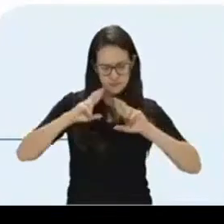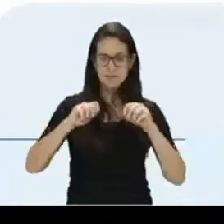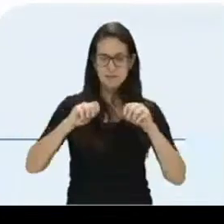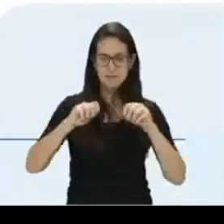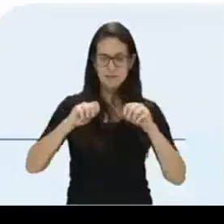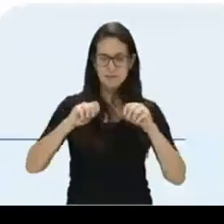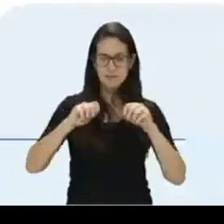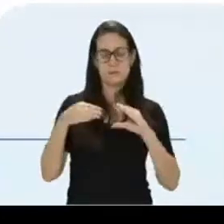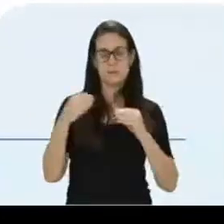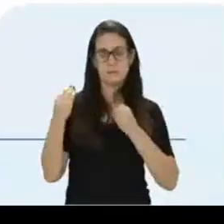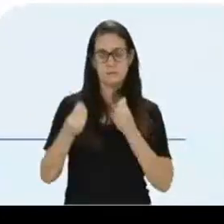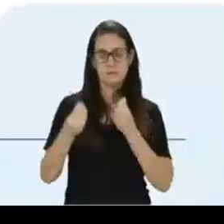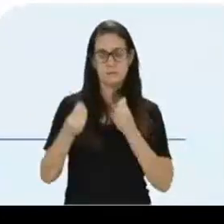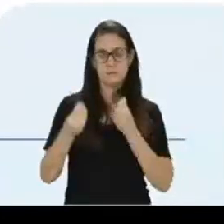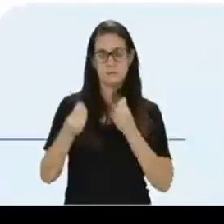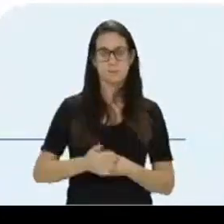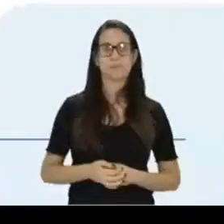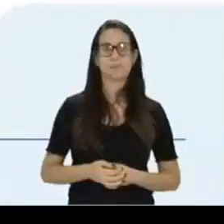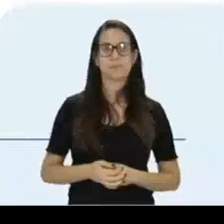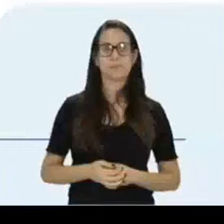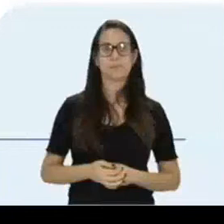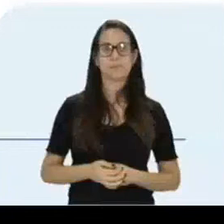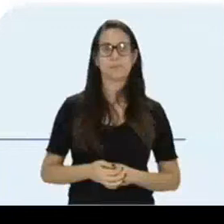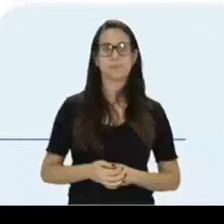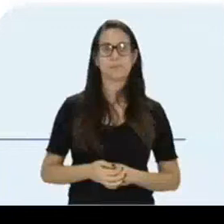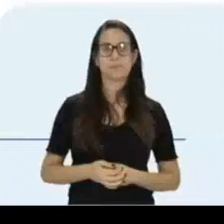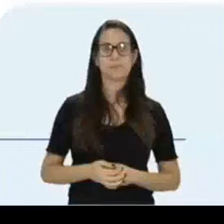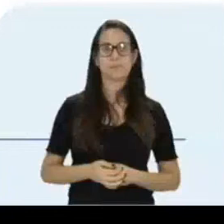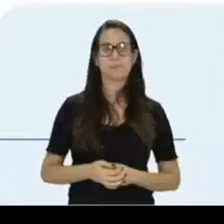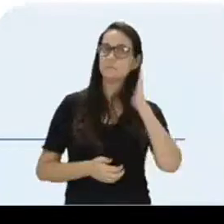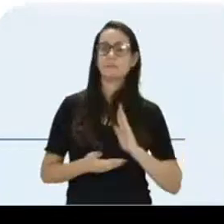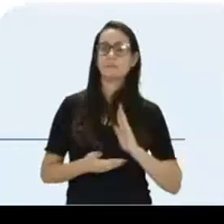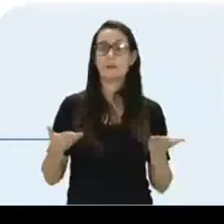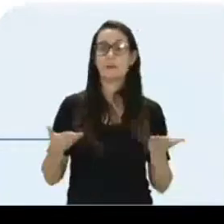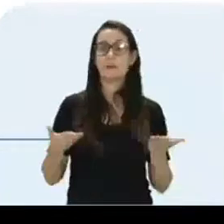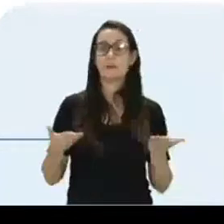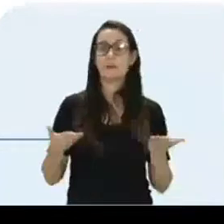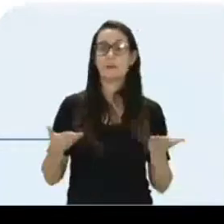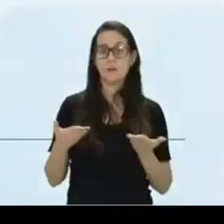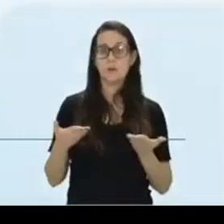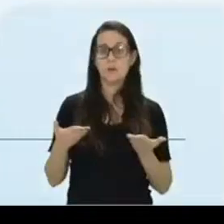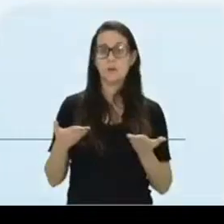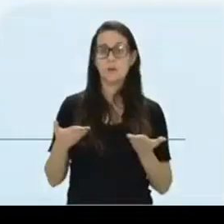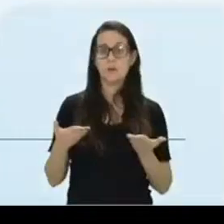morfologia dessas células. Então, para isso, nós vamos abrir o nosso software.